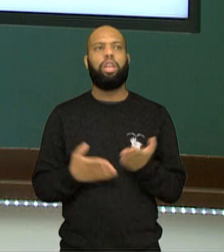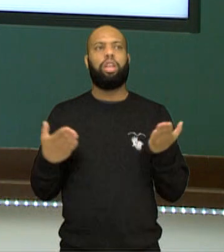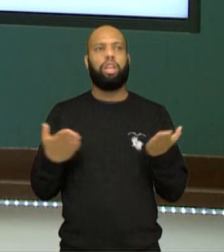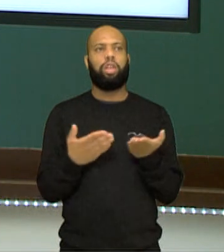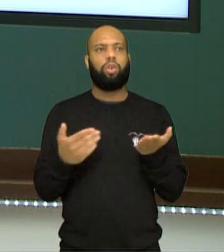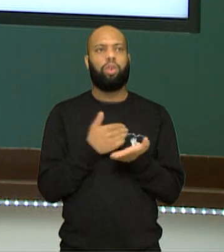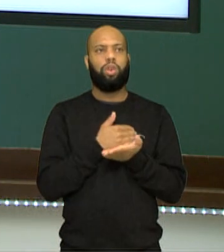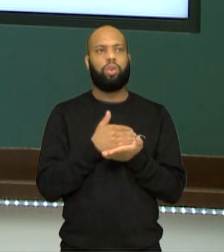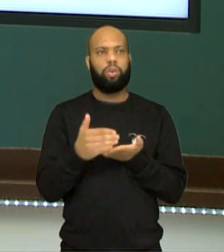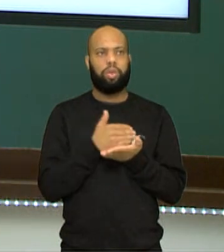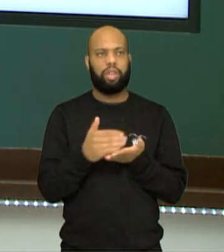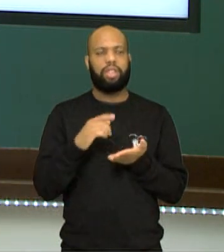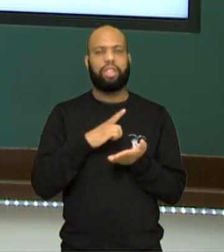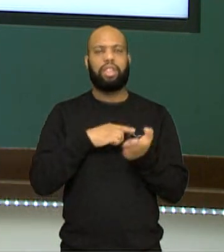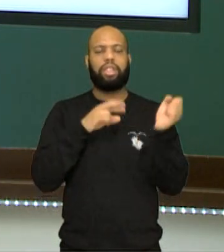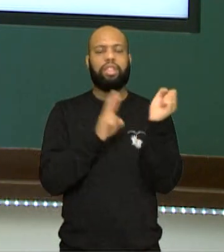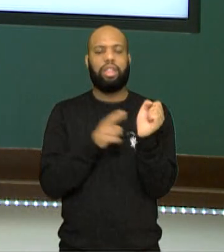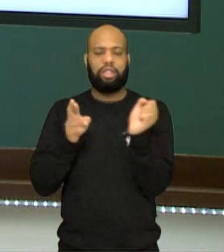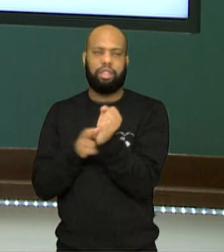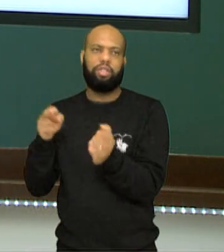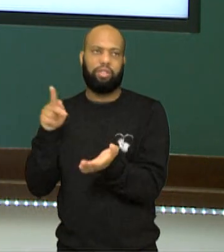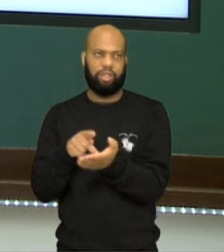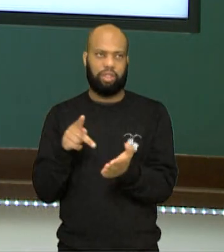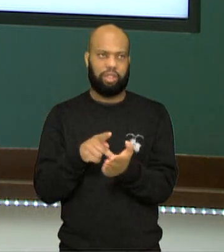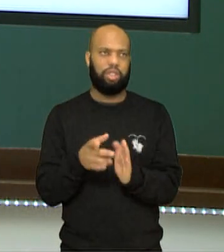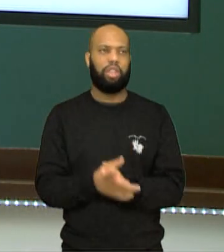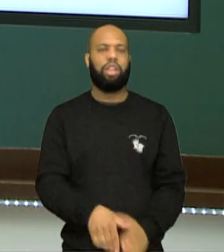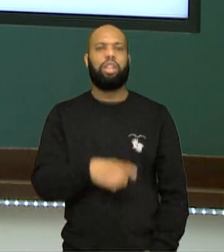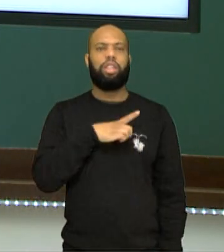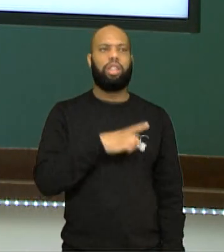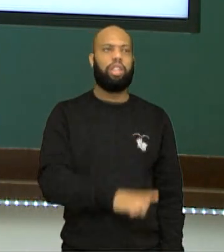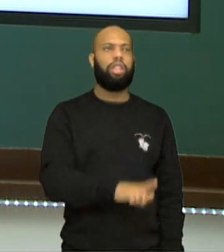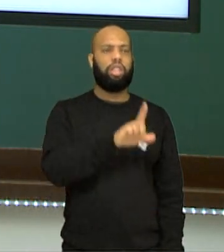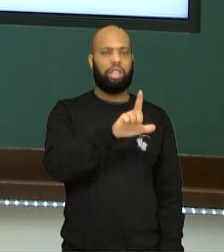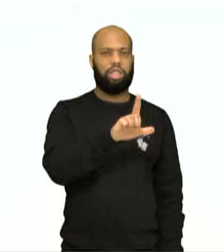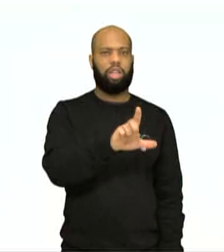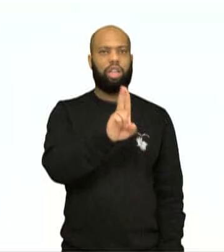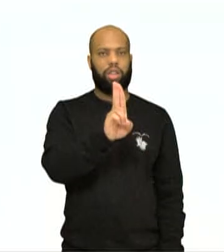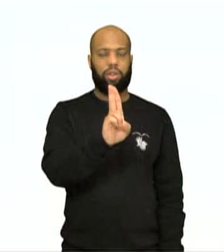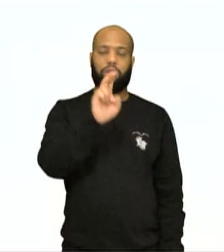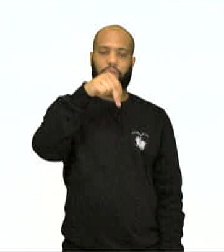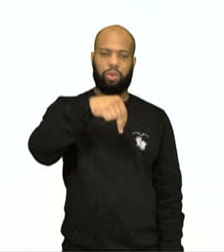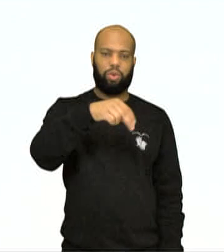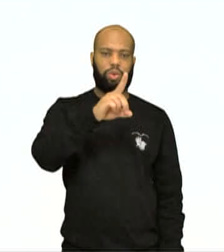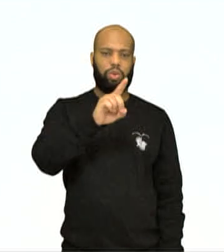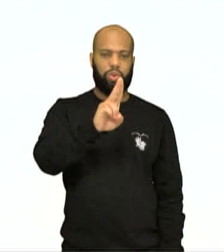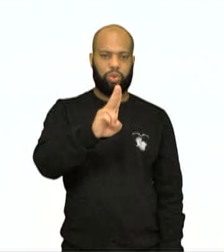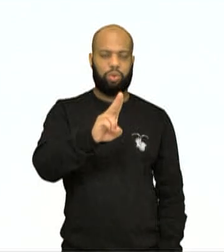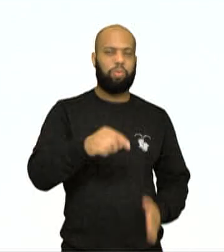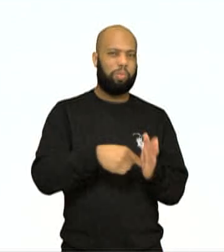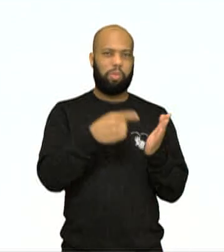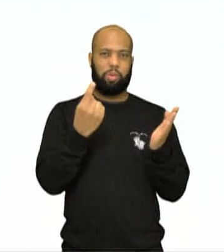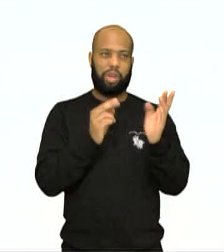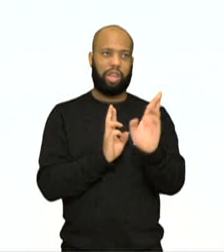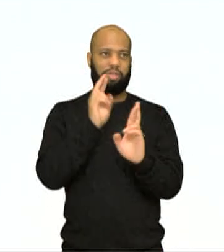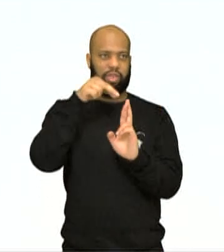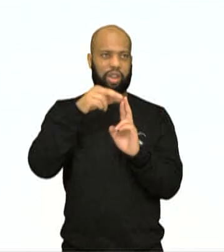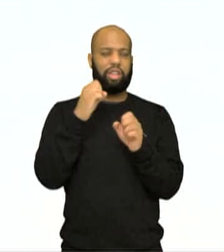começa com os ritmos propriamente ditos, tá? Então a gente tem o lundu, né? Que são as primeiras referências que datam